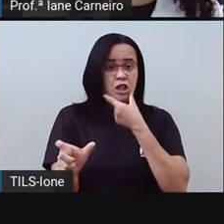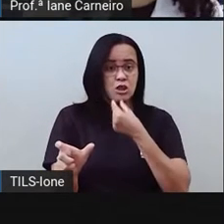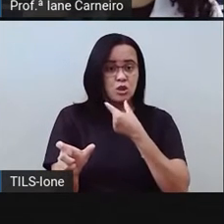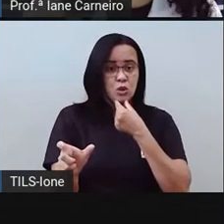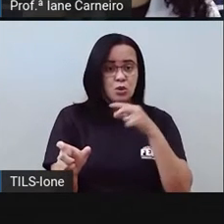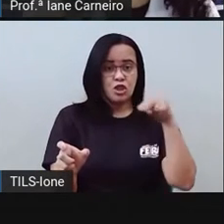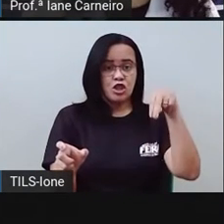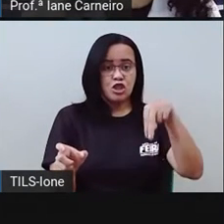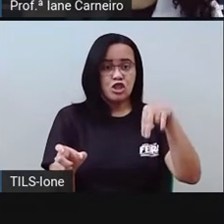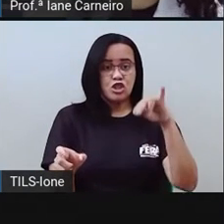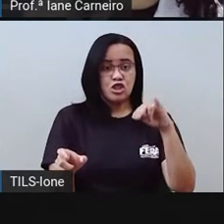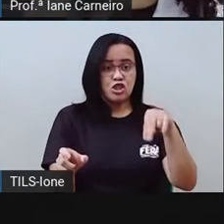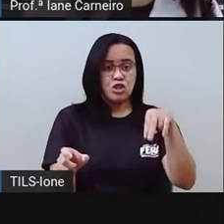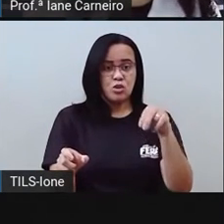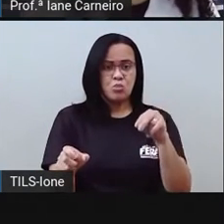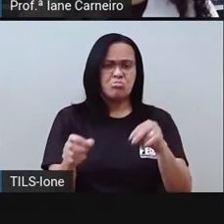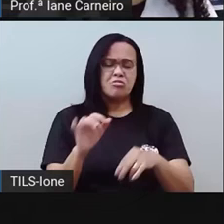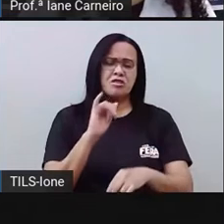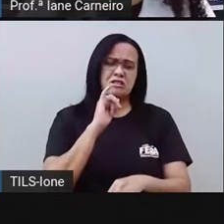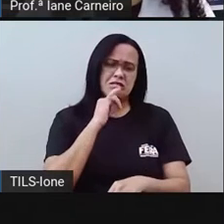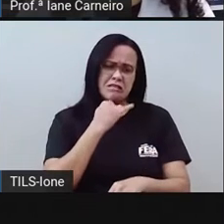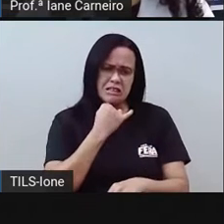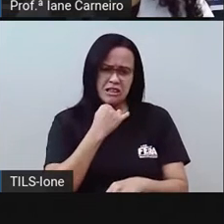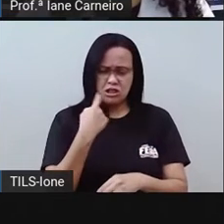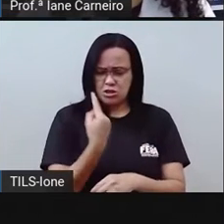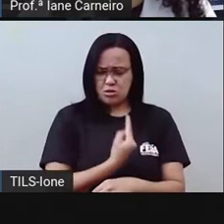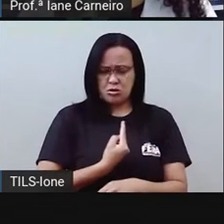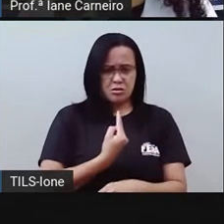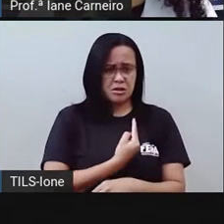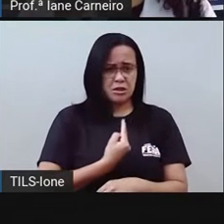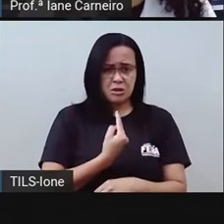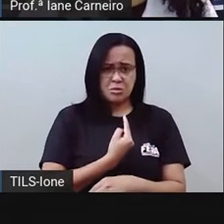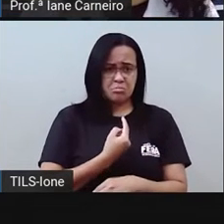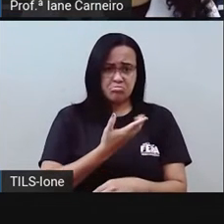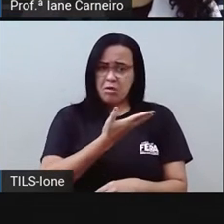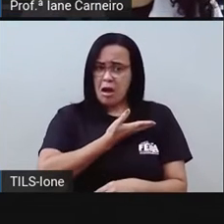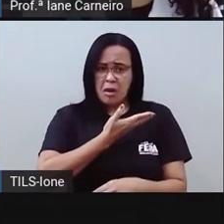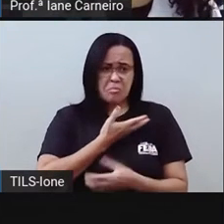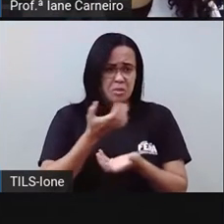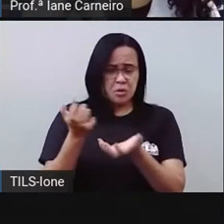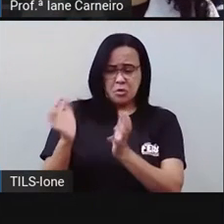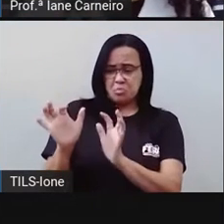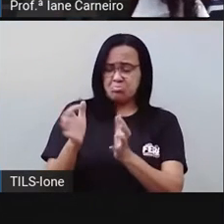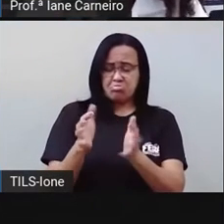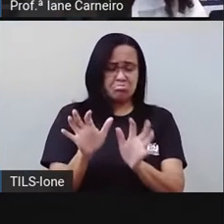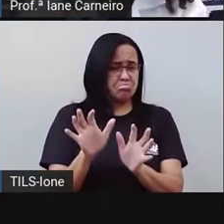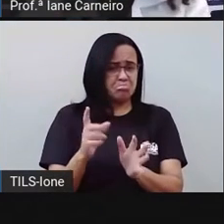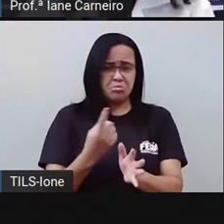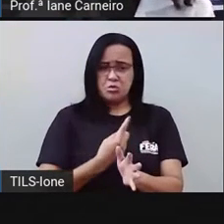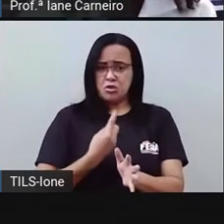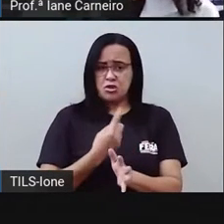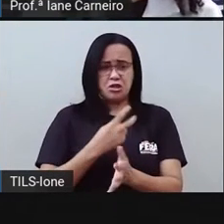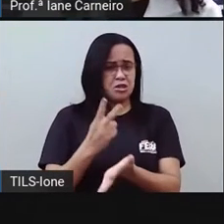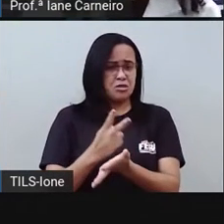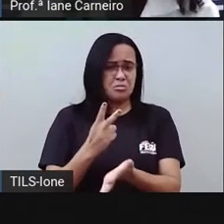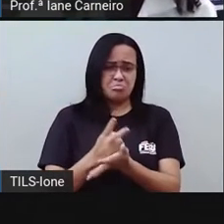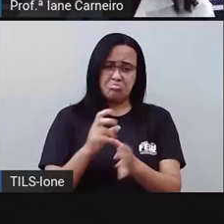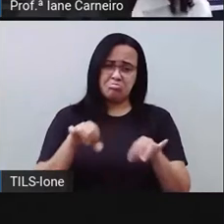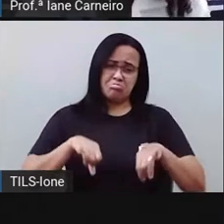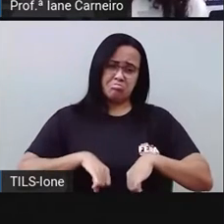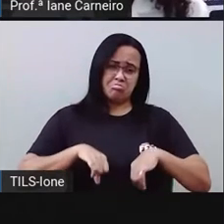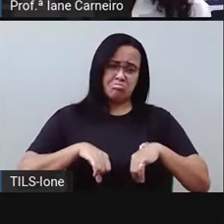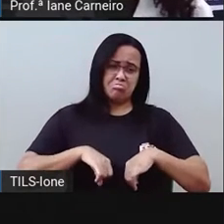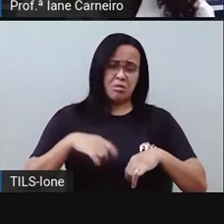Ele se sentia sozinho. Ninguém queria ser amigo dele. Pobre Nino. Um dia, na praia, ele